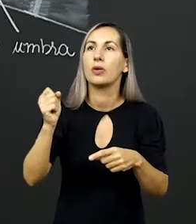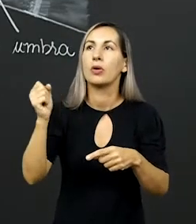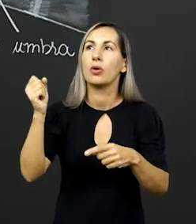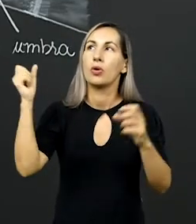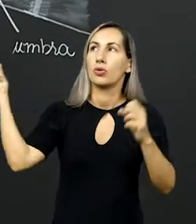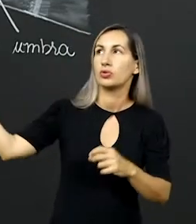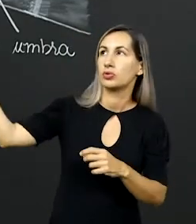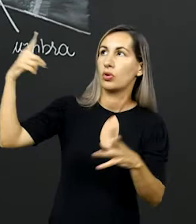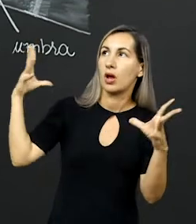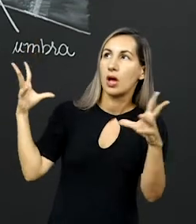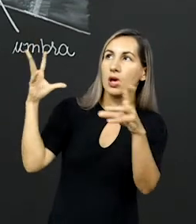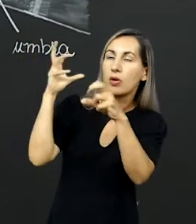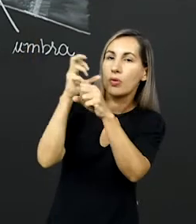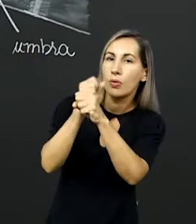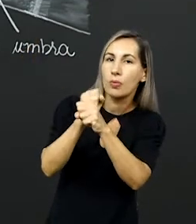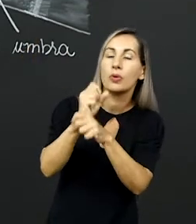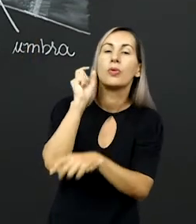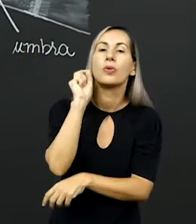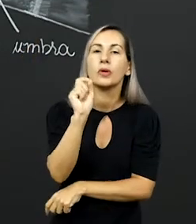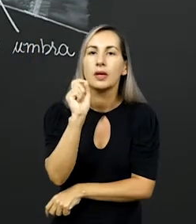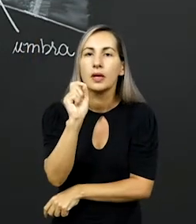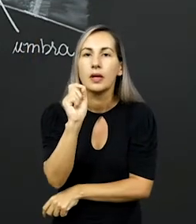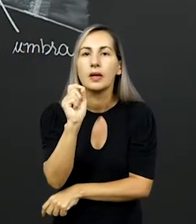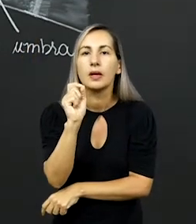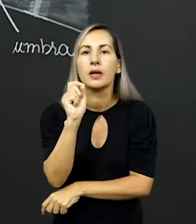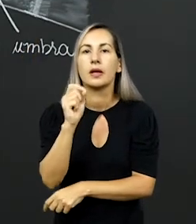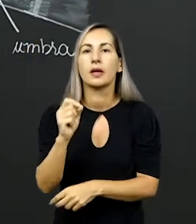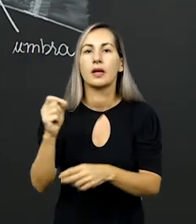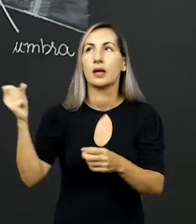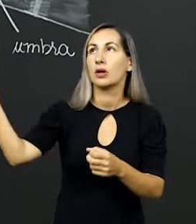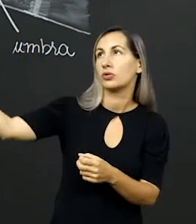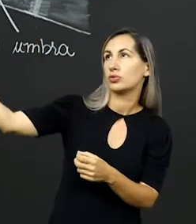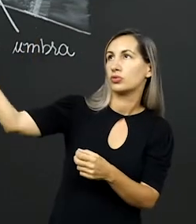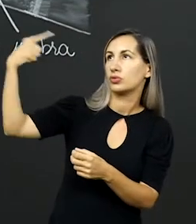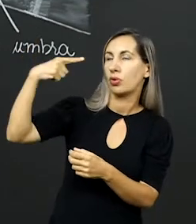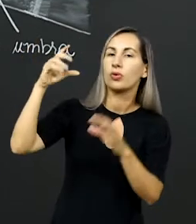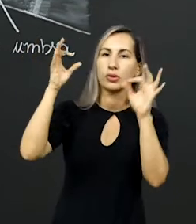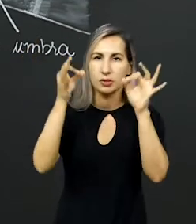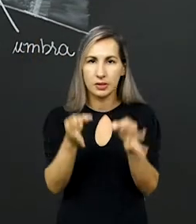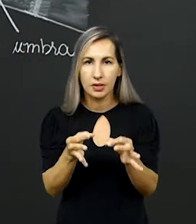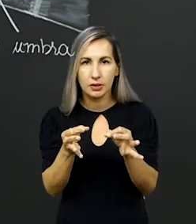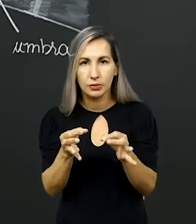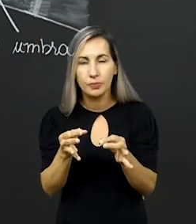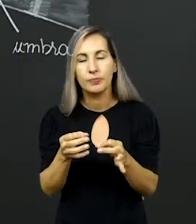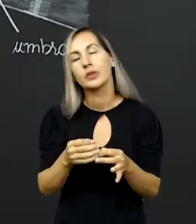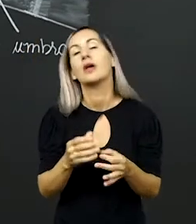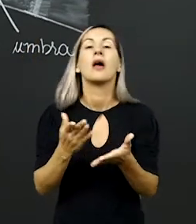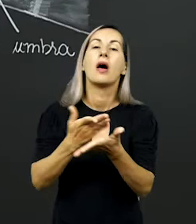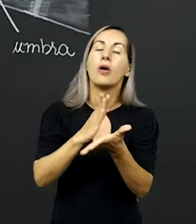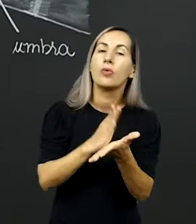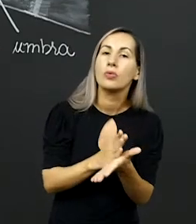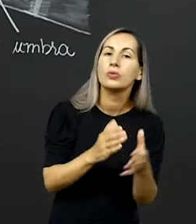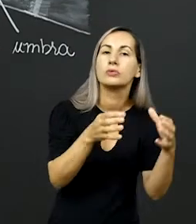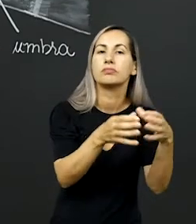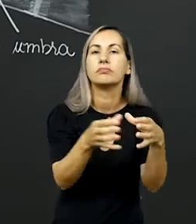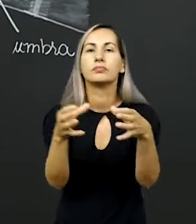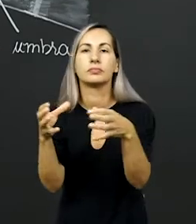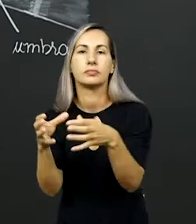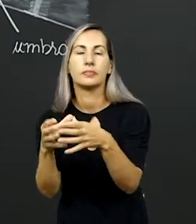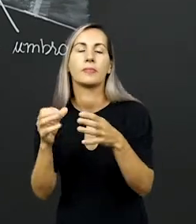solar? No eclipse solar, então a gente recebe a luz do sol, correto? Em alguns raros